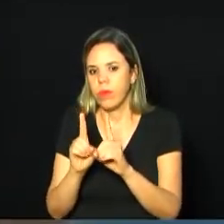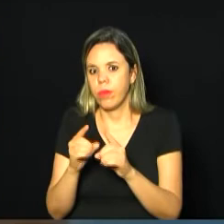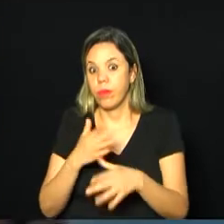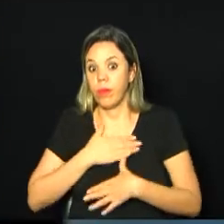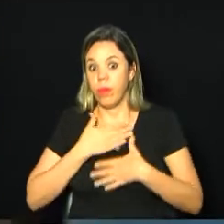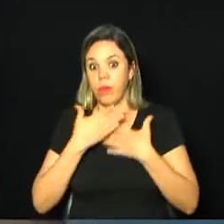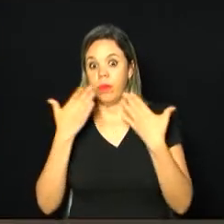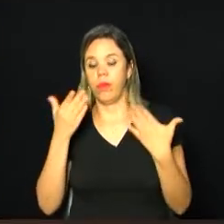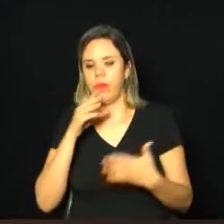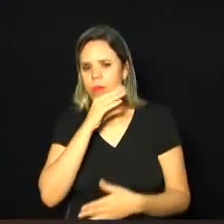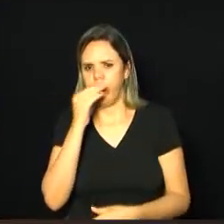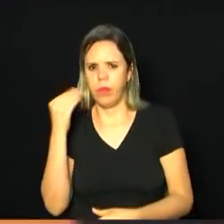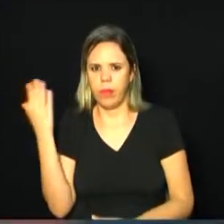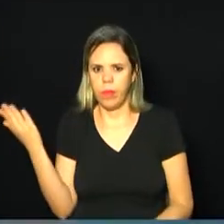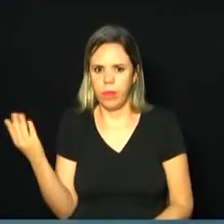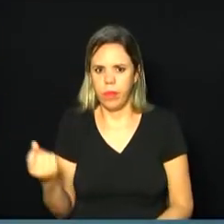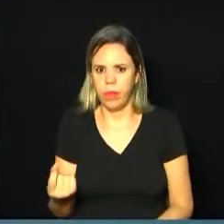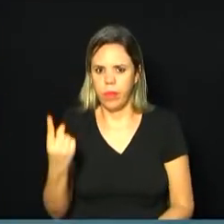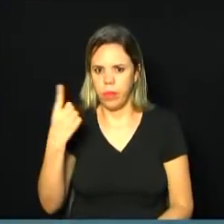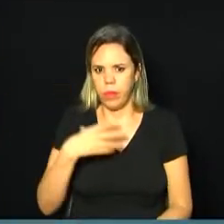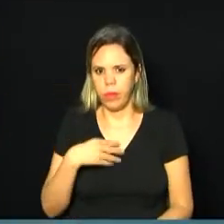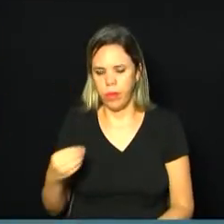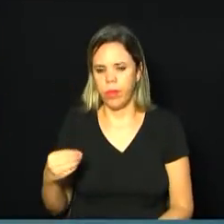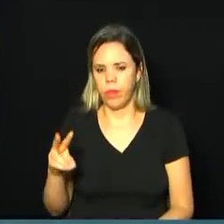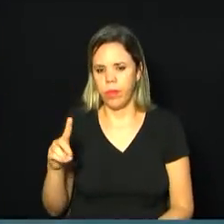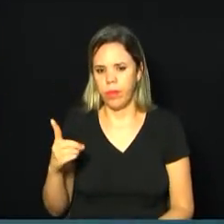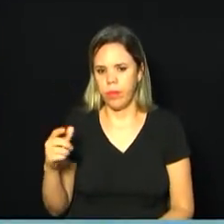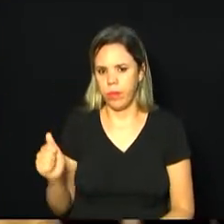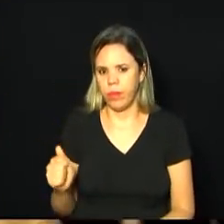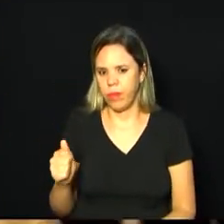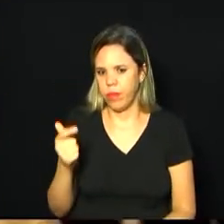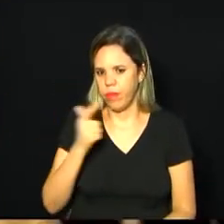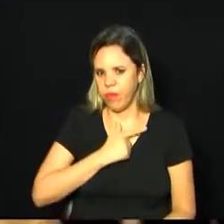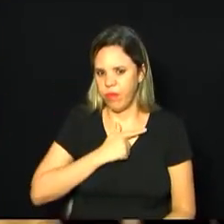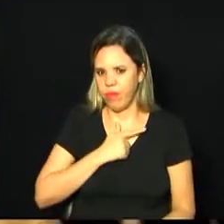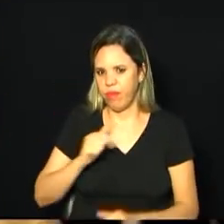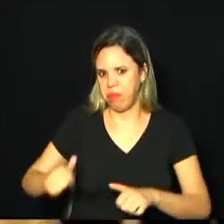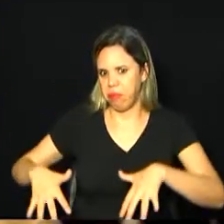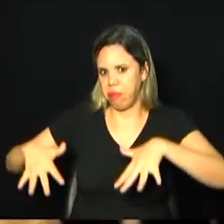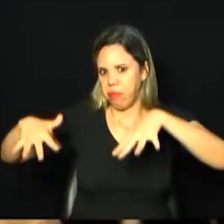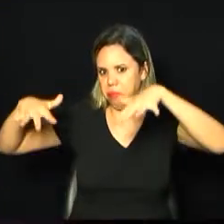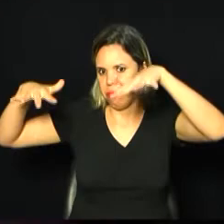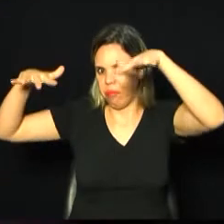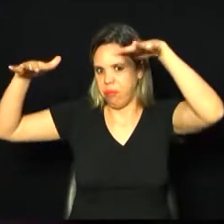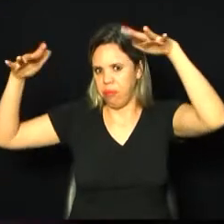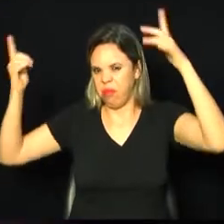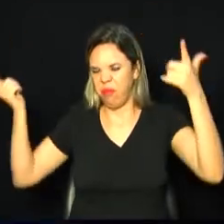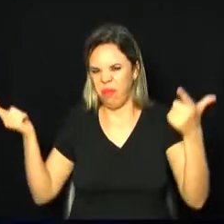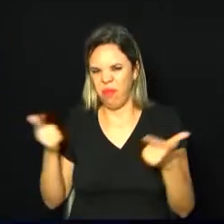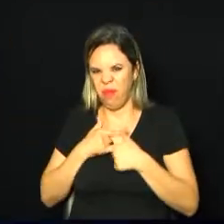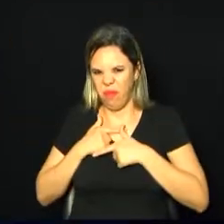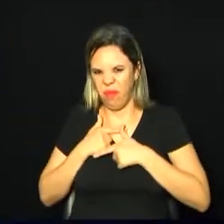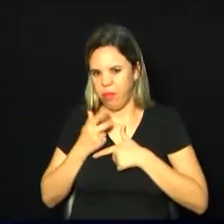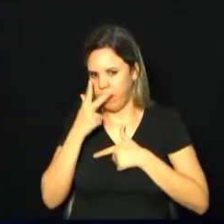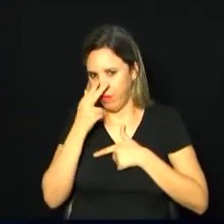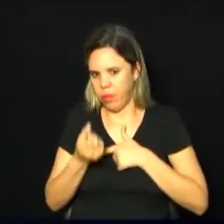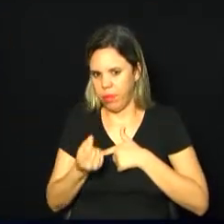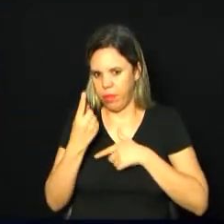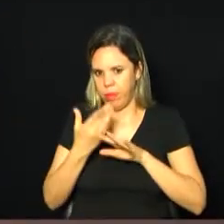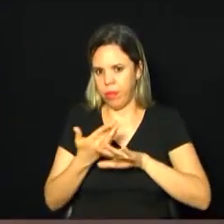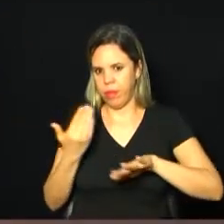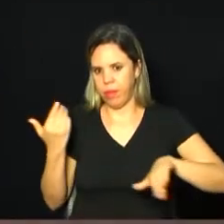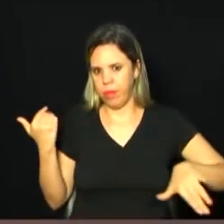os efeitos da adolescência seus filhos Vandinha e feioso estão crescendo e os horripilantes sinais de